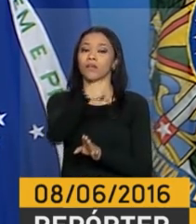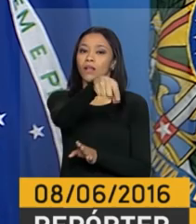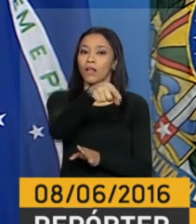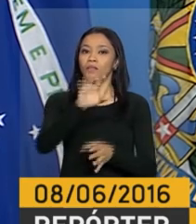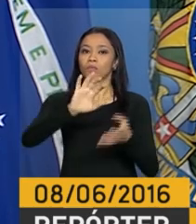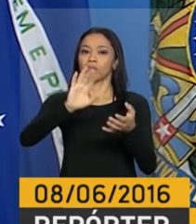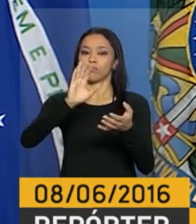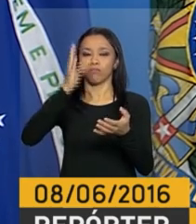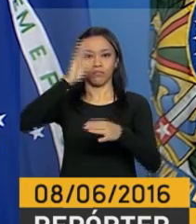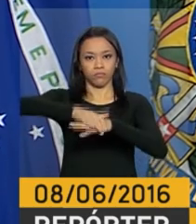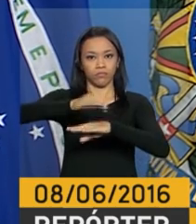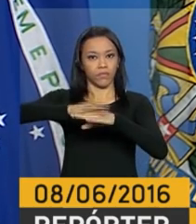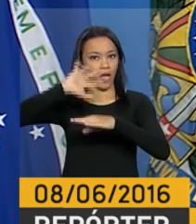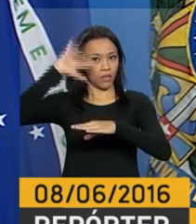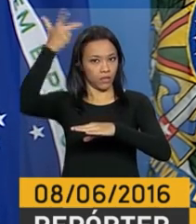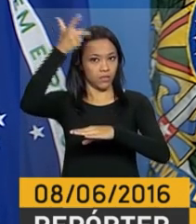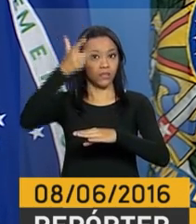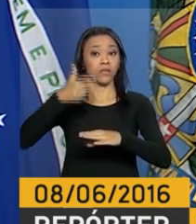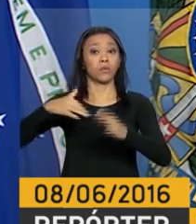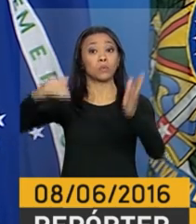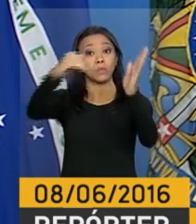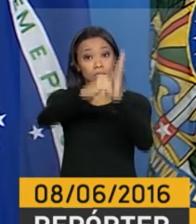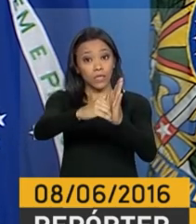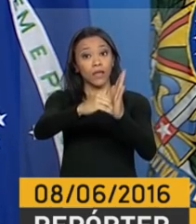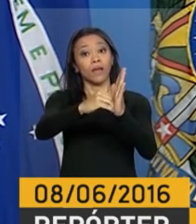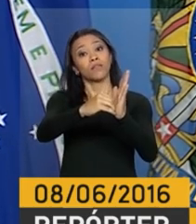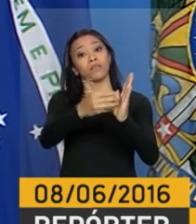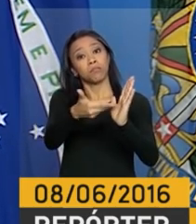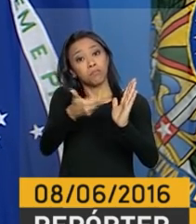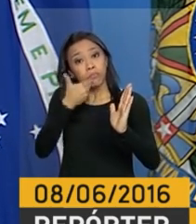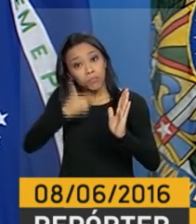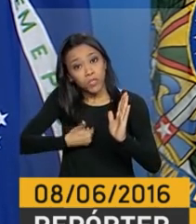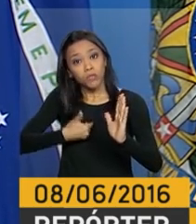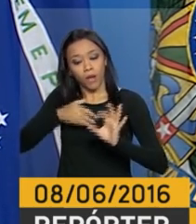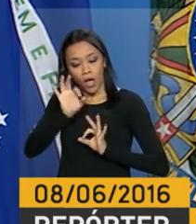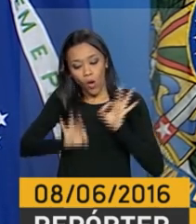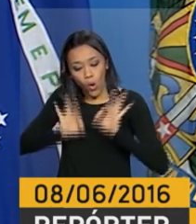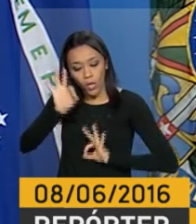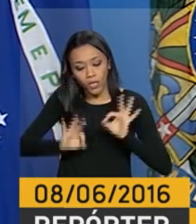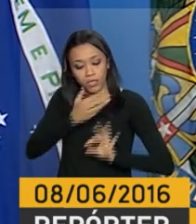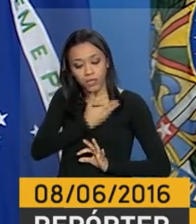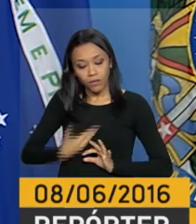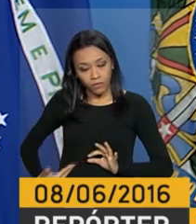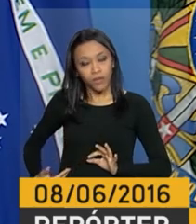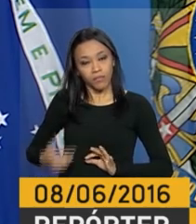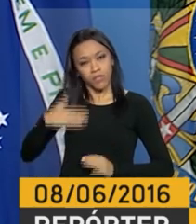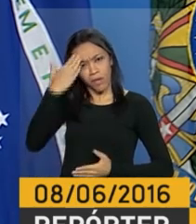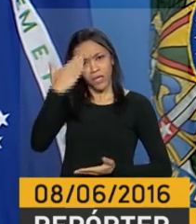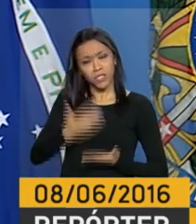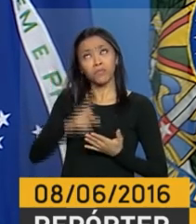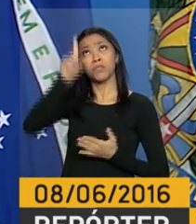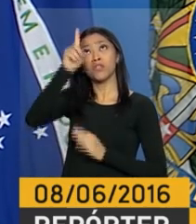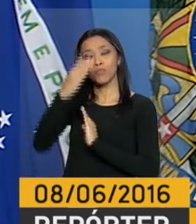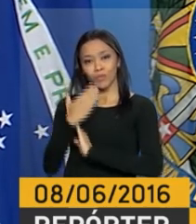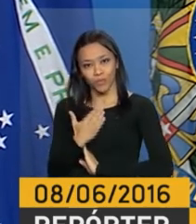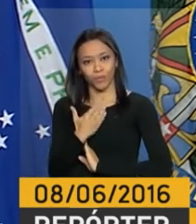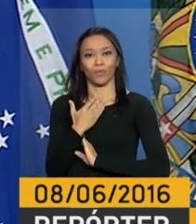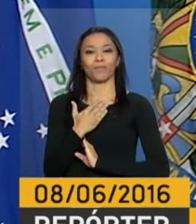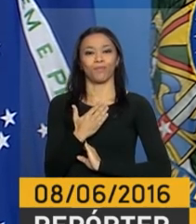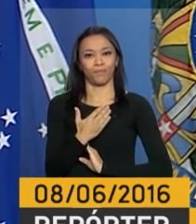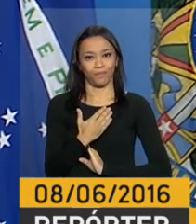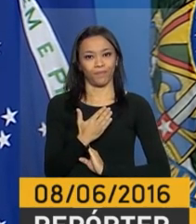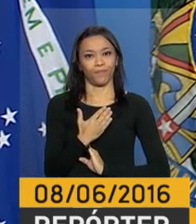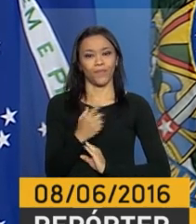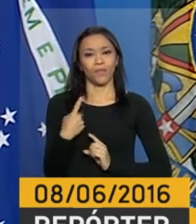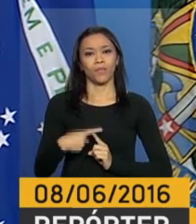federal para organizar o governo mas que Deus me ajudou viu Meres porque acho que